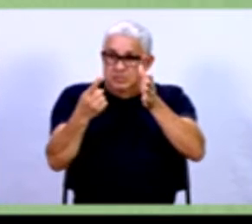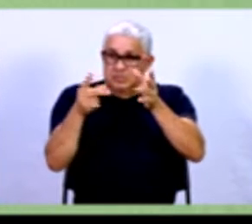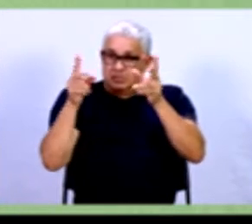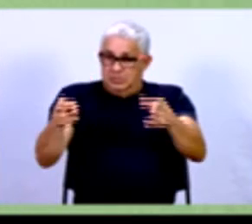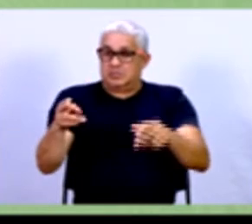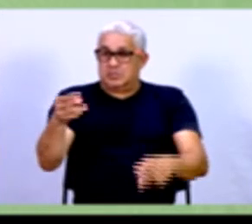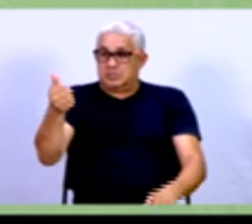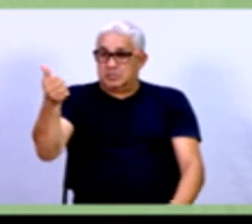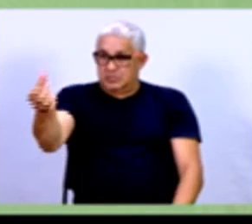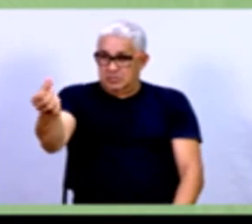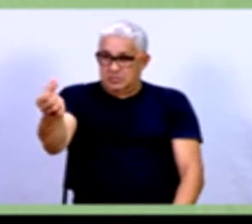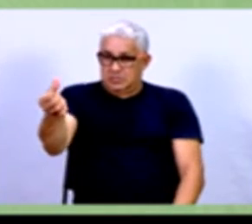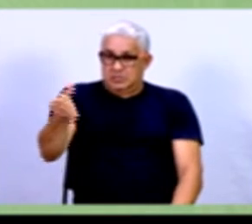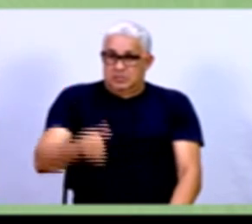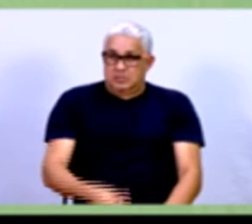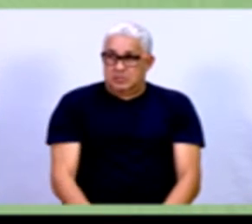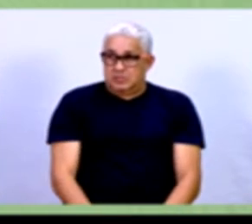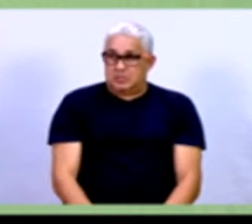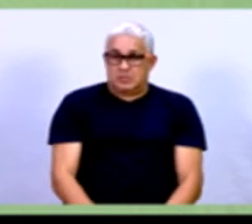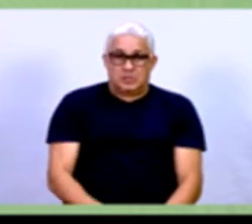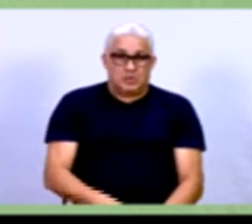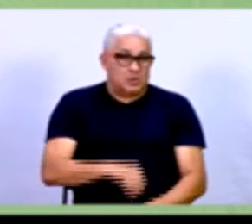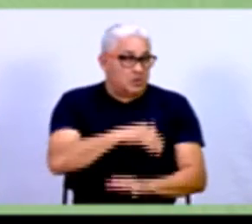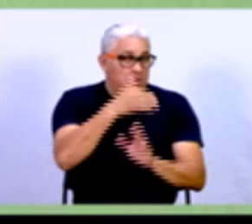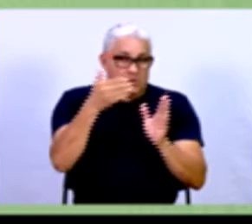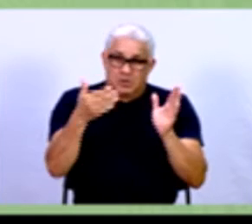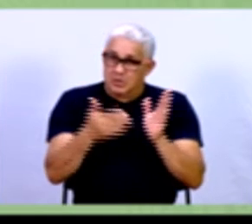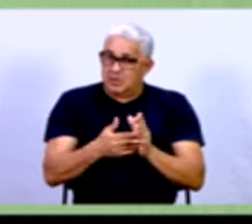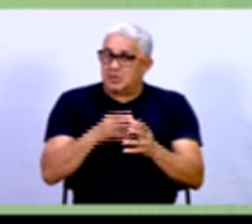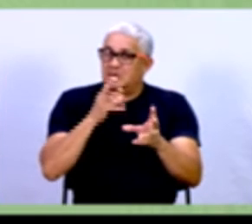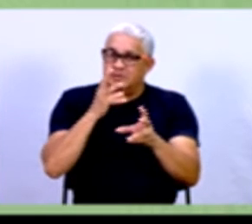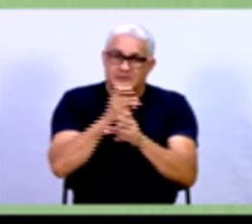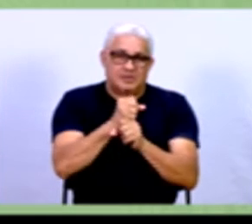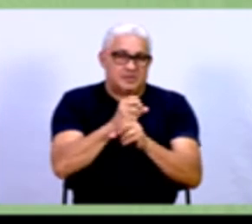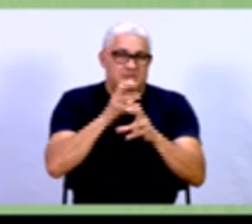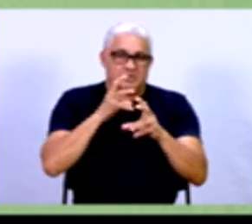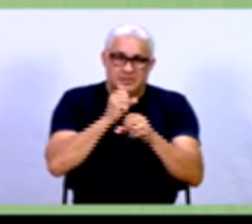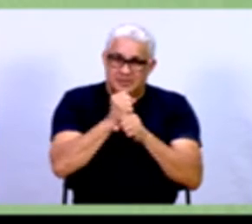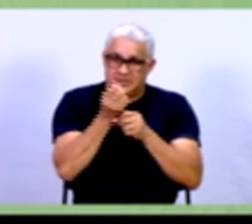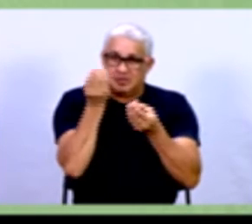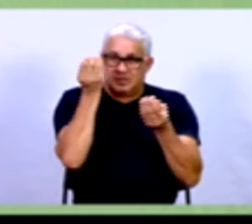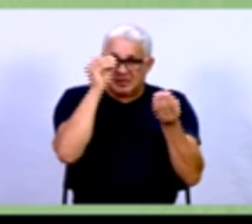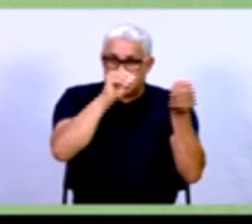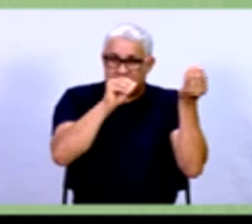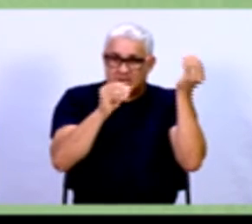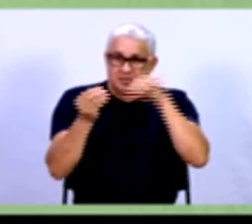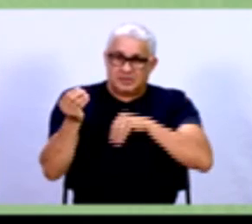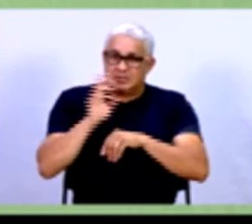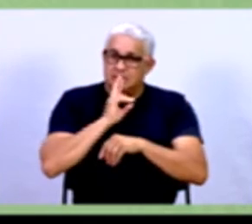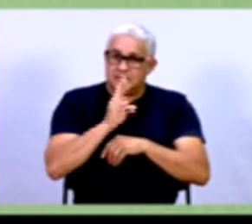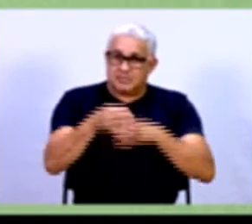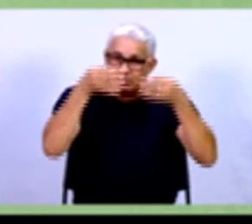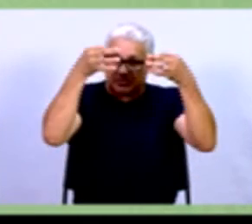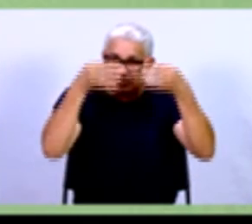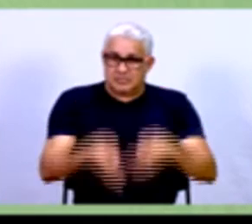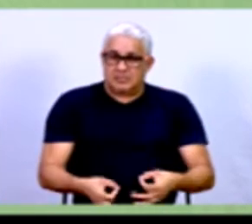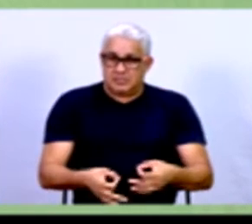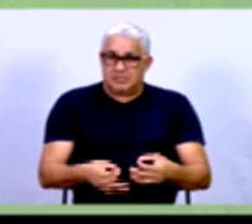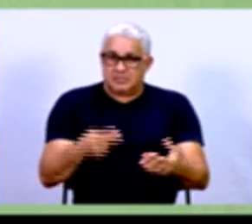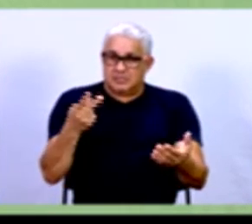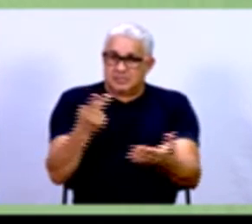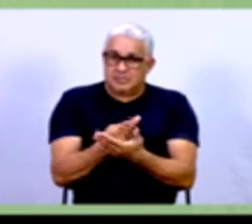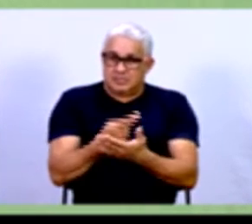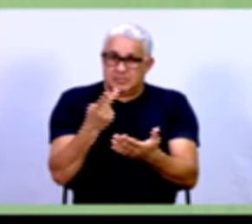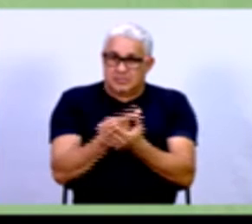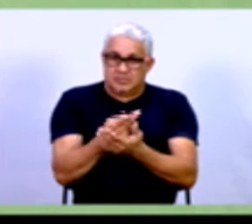16. É tudo fórmula, então é só a gente colocar a resposta certa em cada fórmula que não vai ter erro nenhum aqui